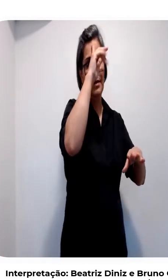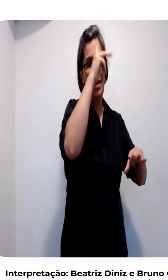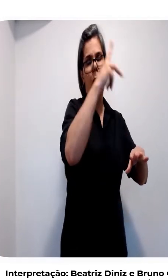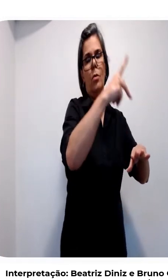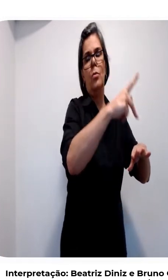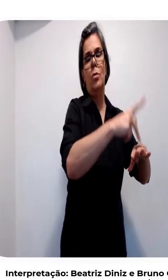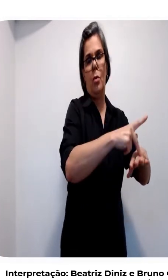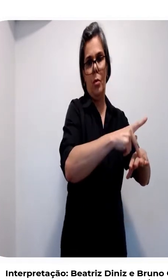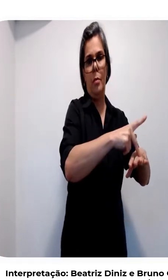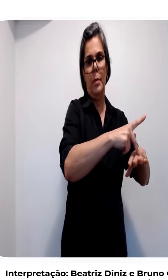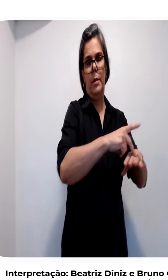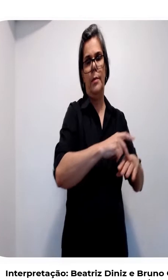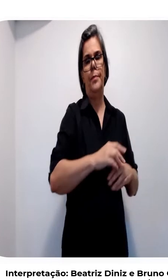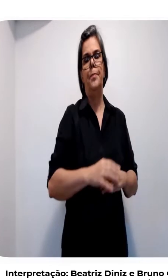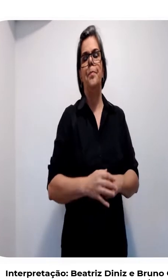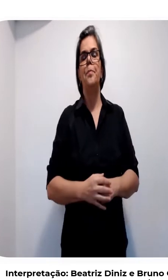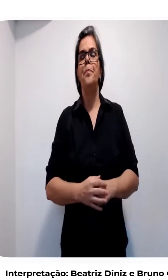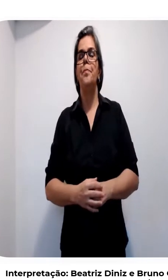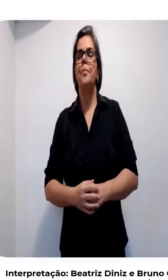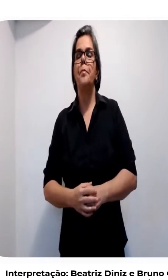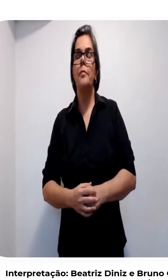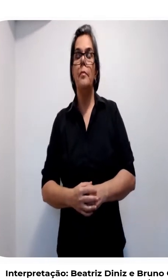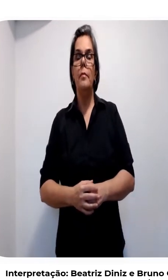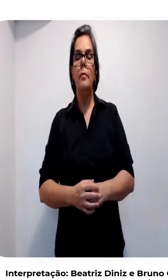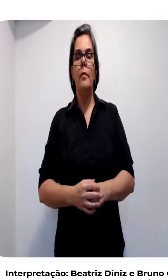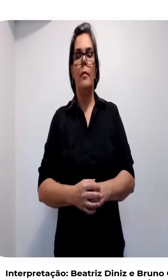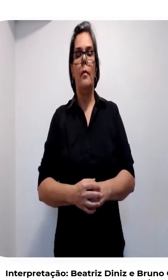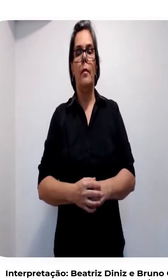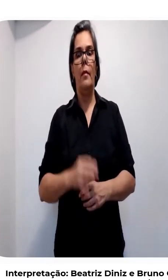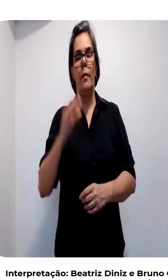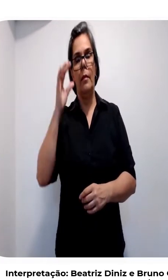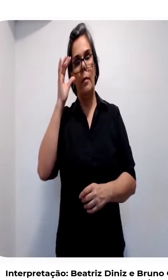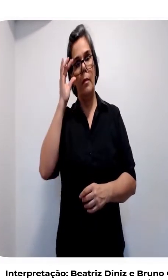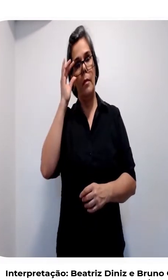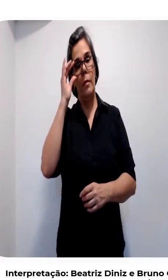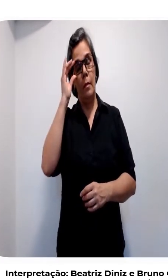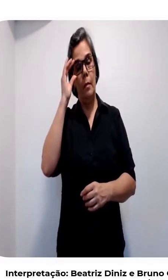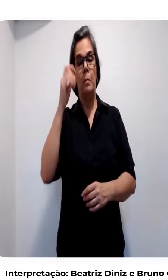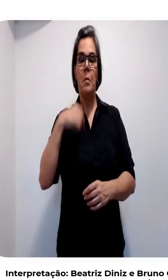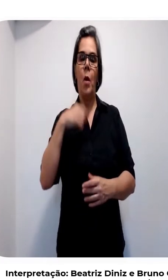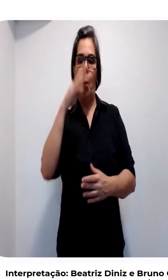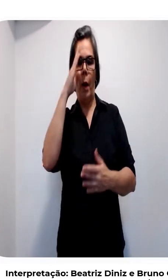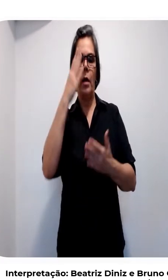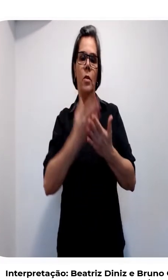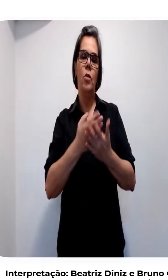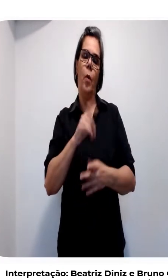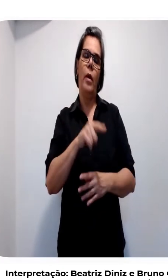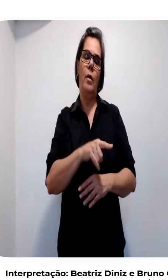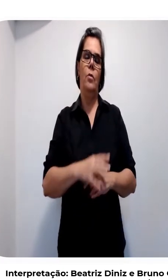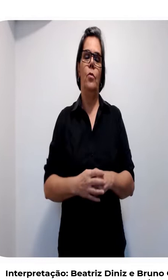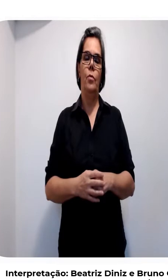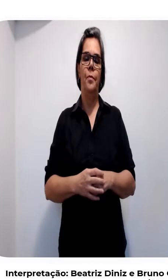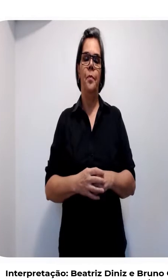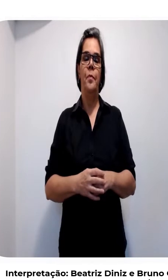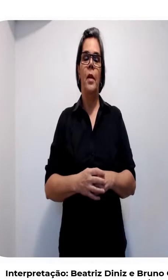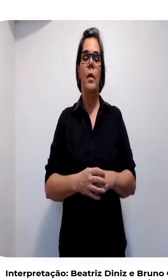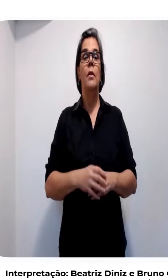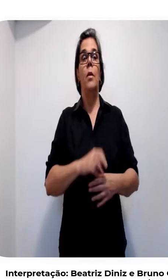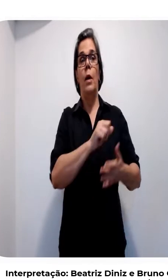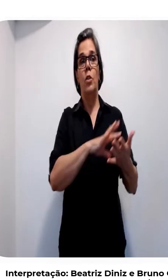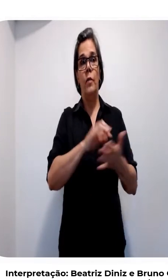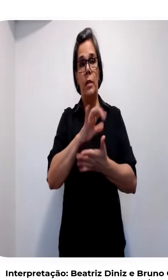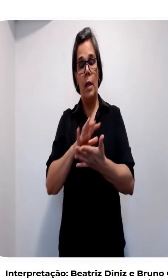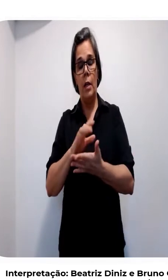mais livremente, né, mais autonomamente. E eu acredito que é isso, as atividades que a gente tem, né, realizado, esse